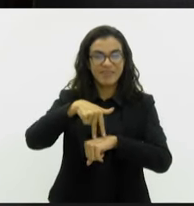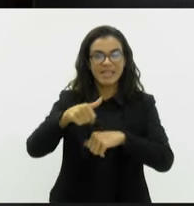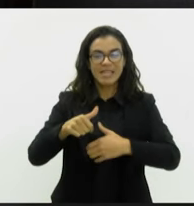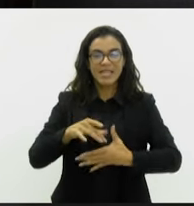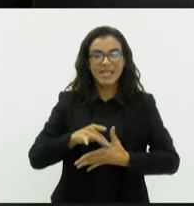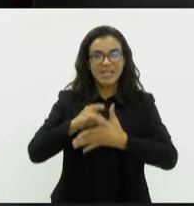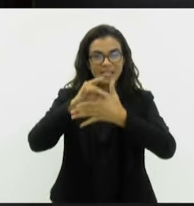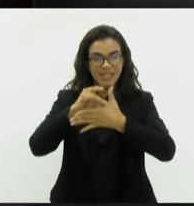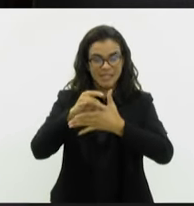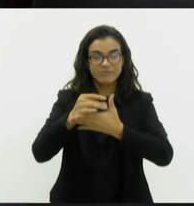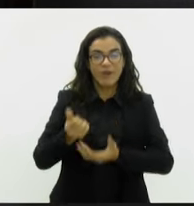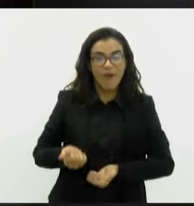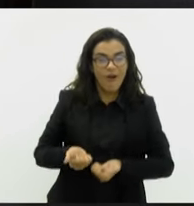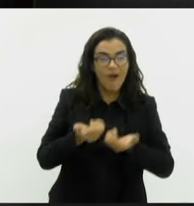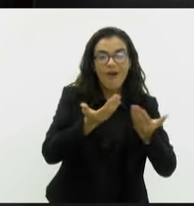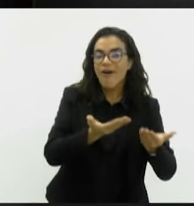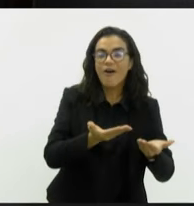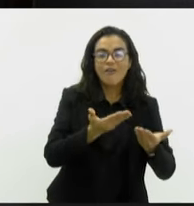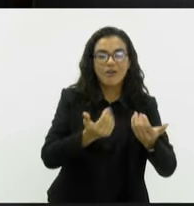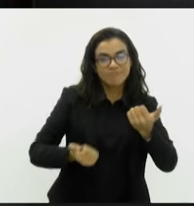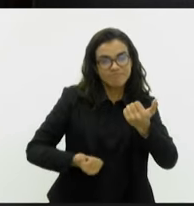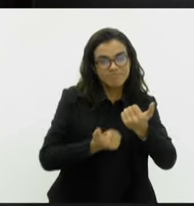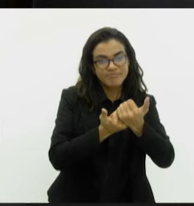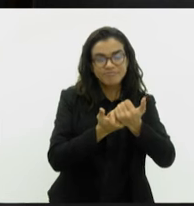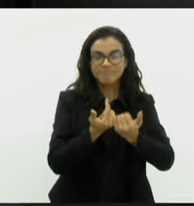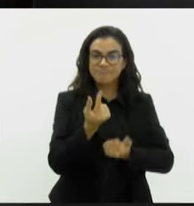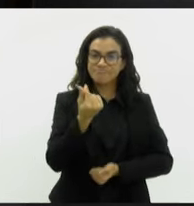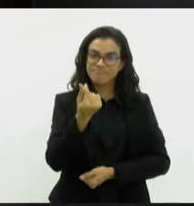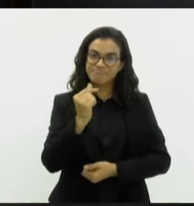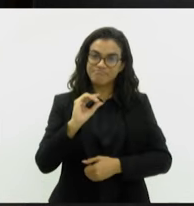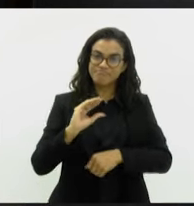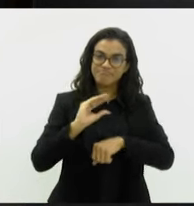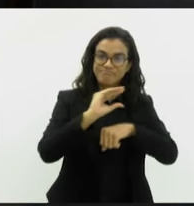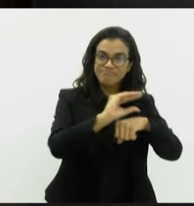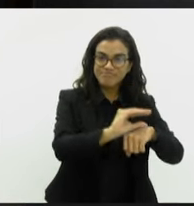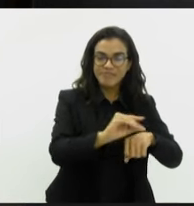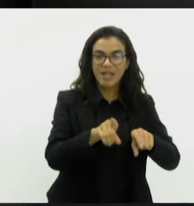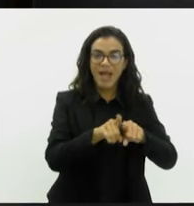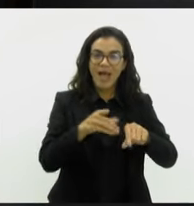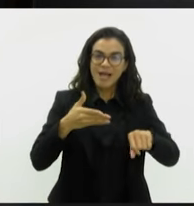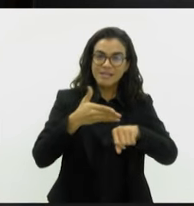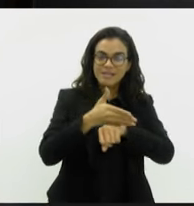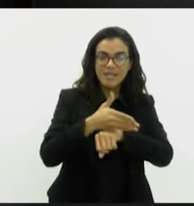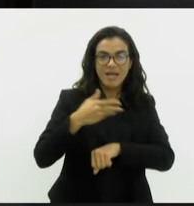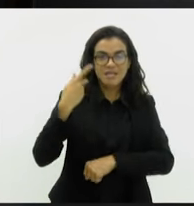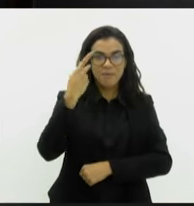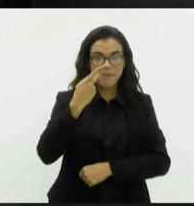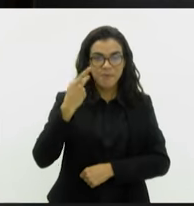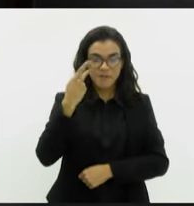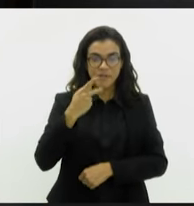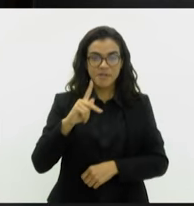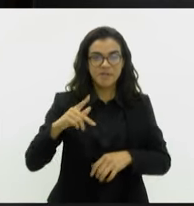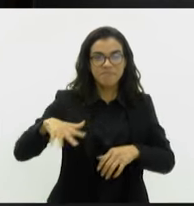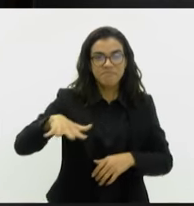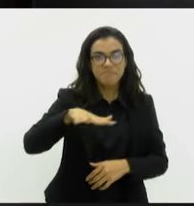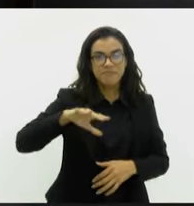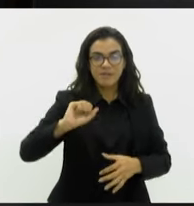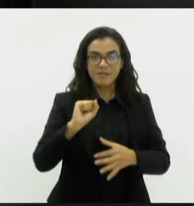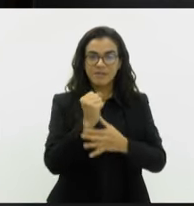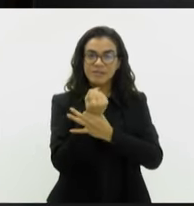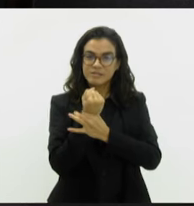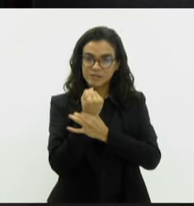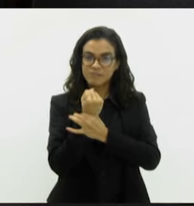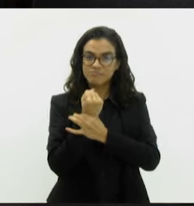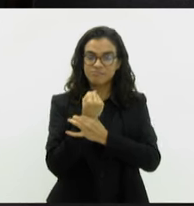liderança oferecendo suporte financeiro acesso à educação política e espaços seguros para o enganjamento